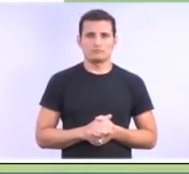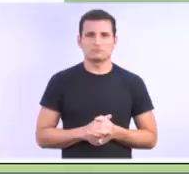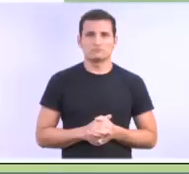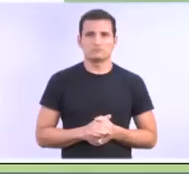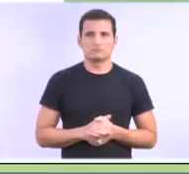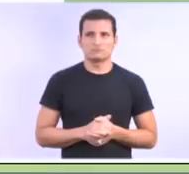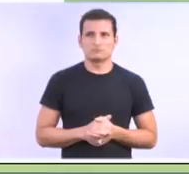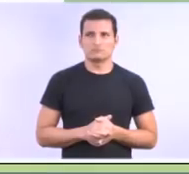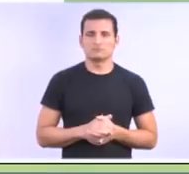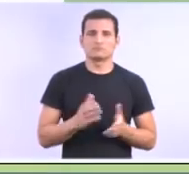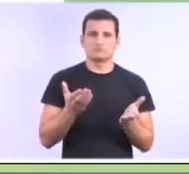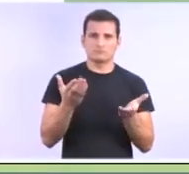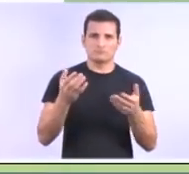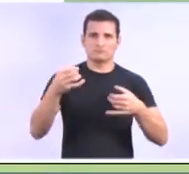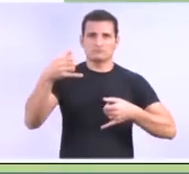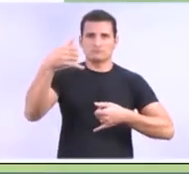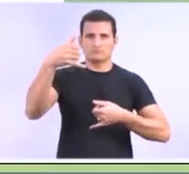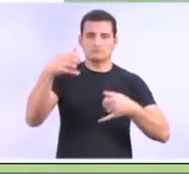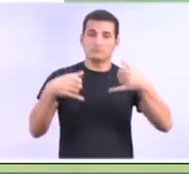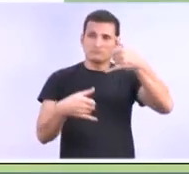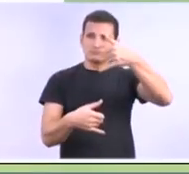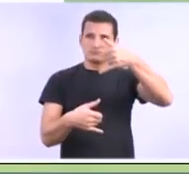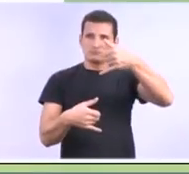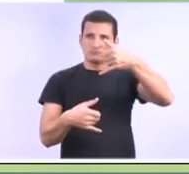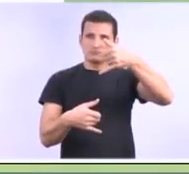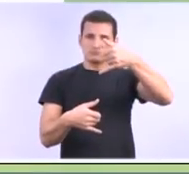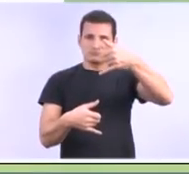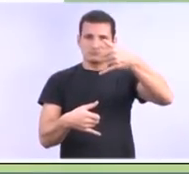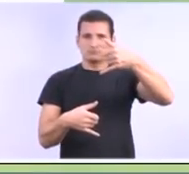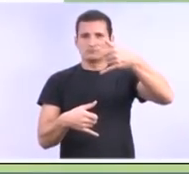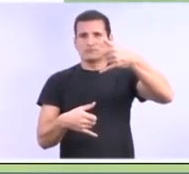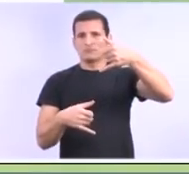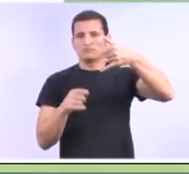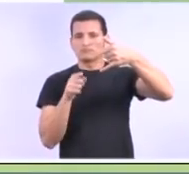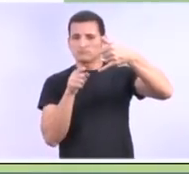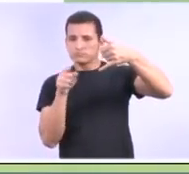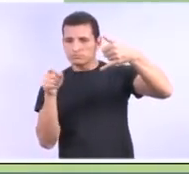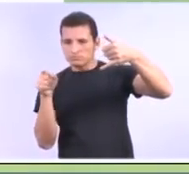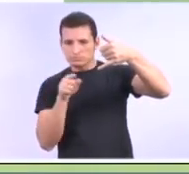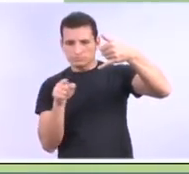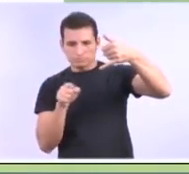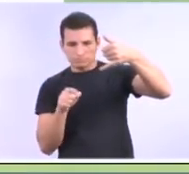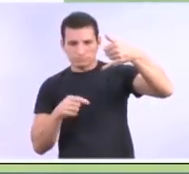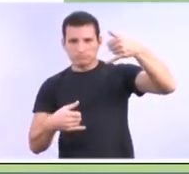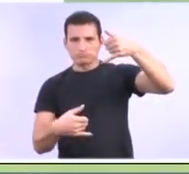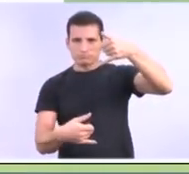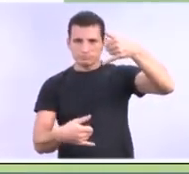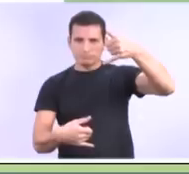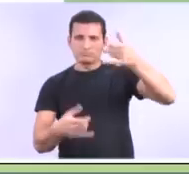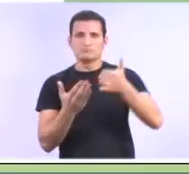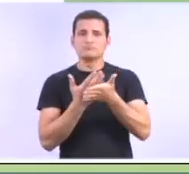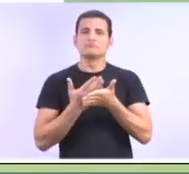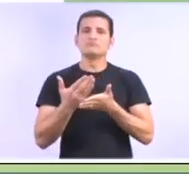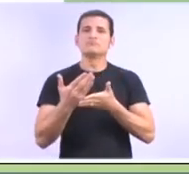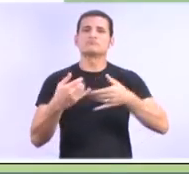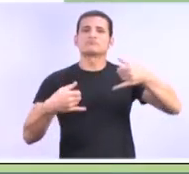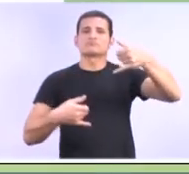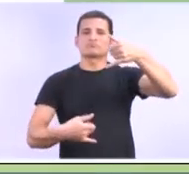vou iniciar a minha classificação e já vou definir até onde a minha classificação vai.